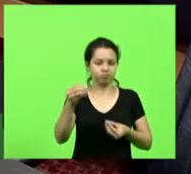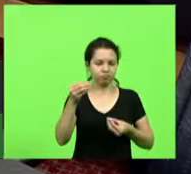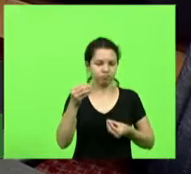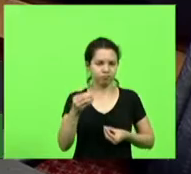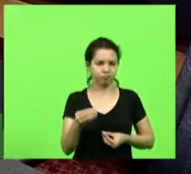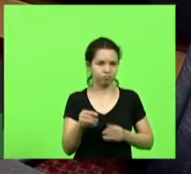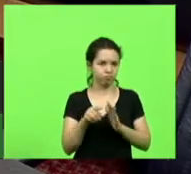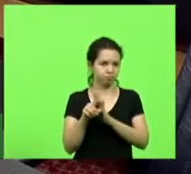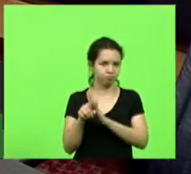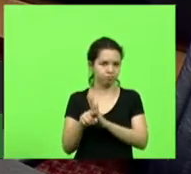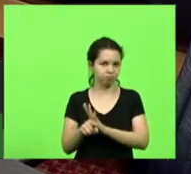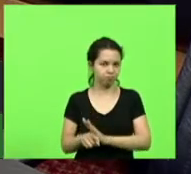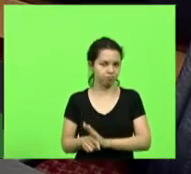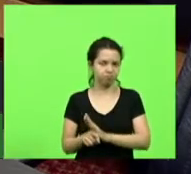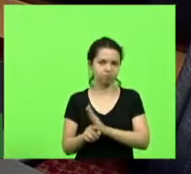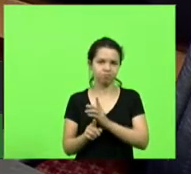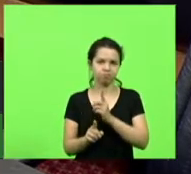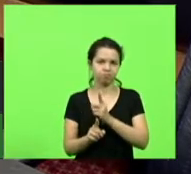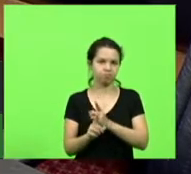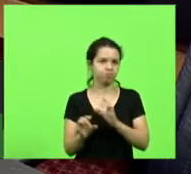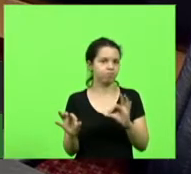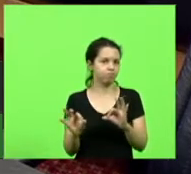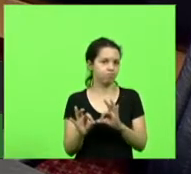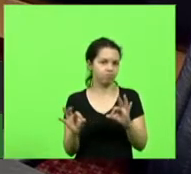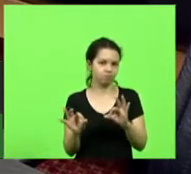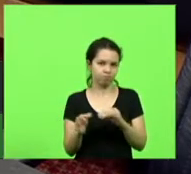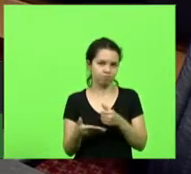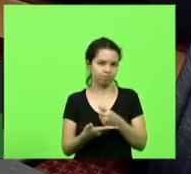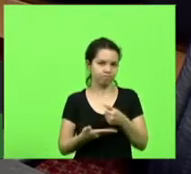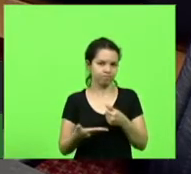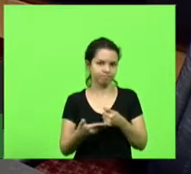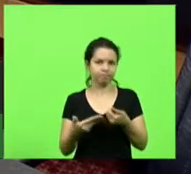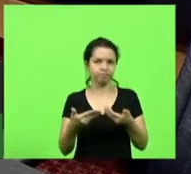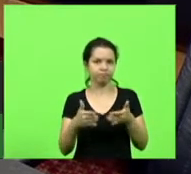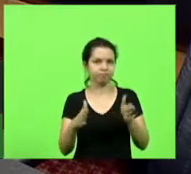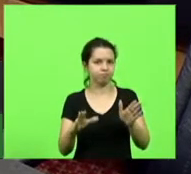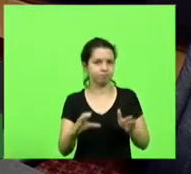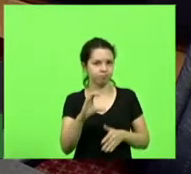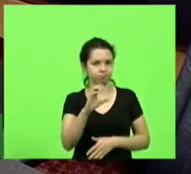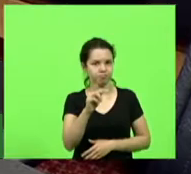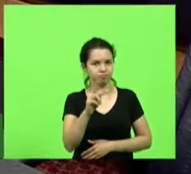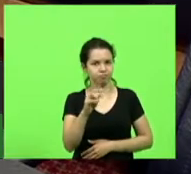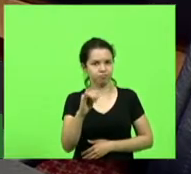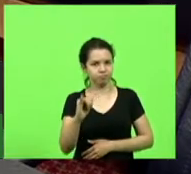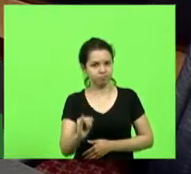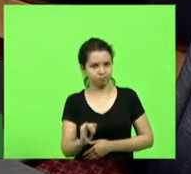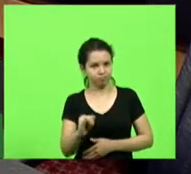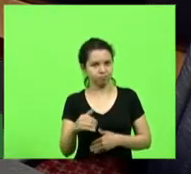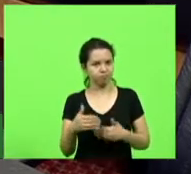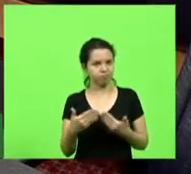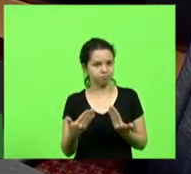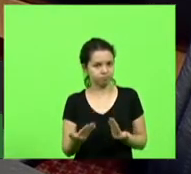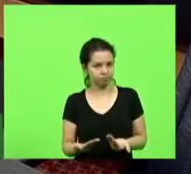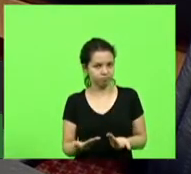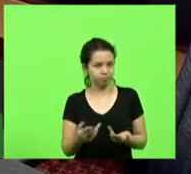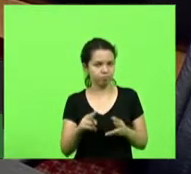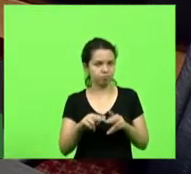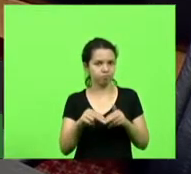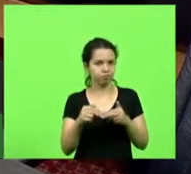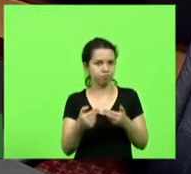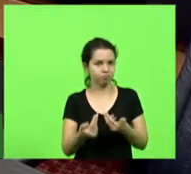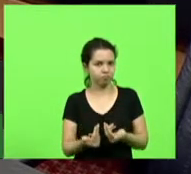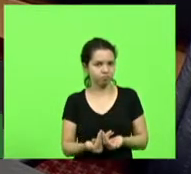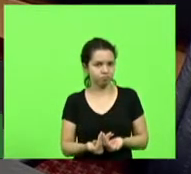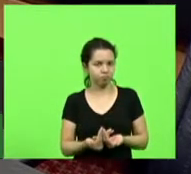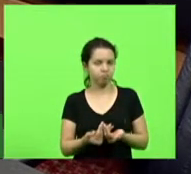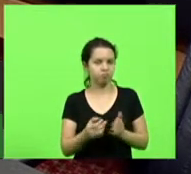para a abertura de uma CPI contra atos administrativos incertos. Dado a sua força coercitiva, seu